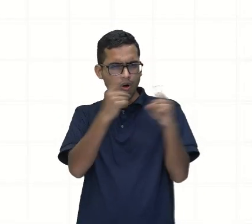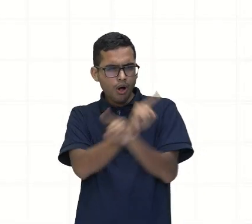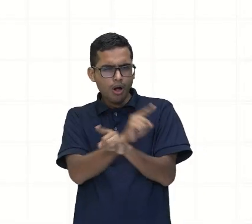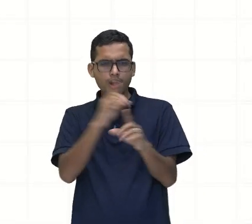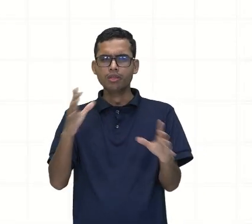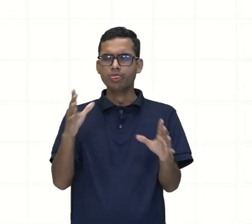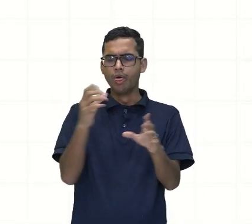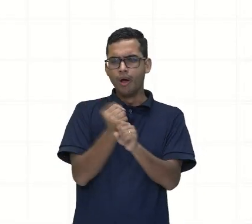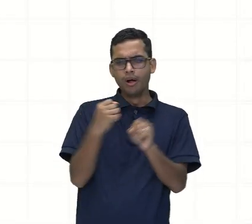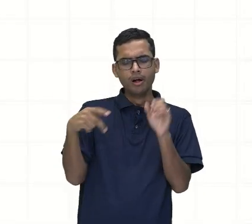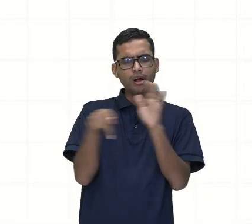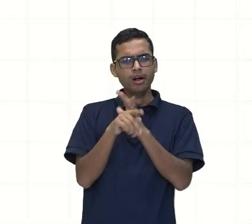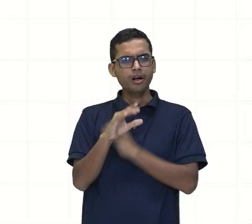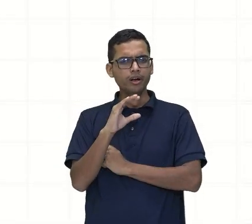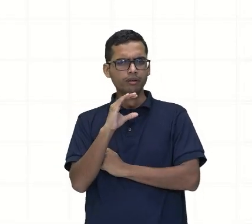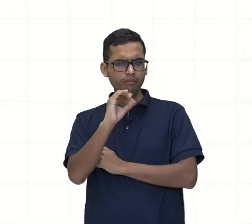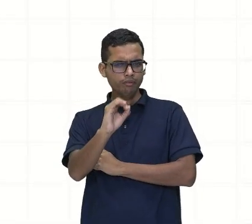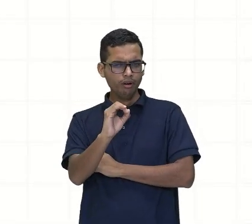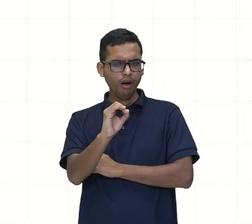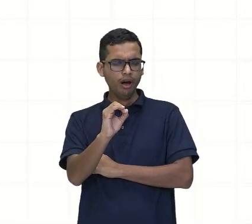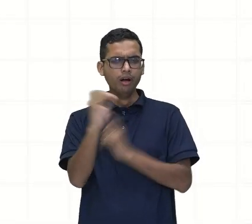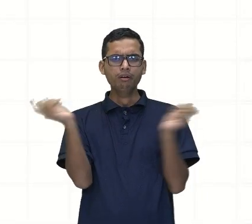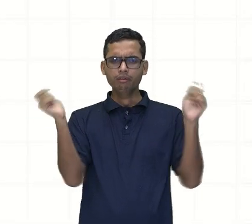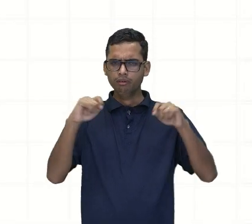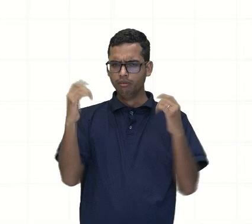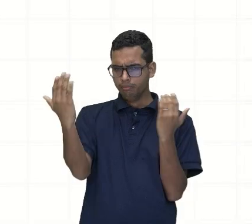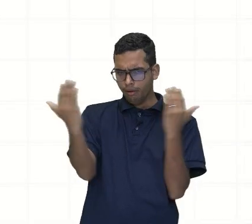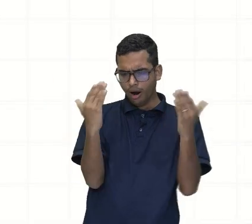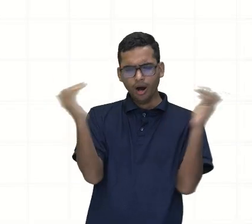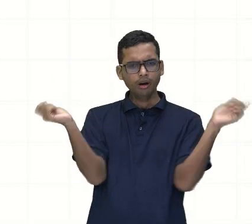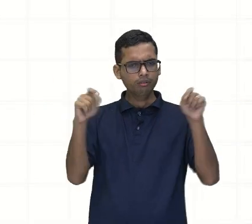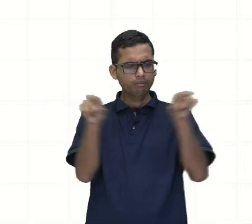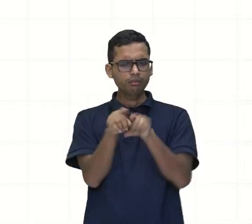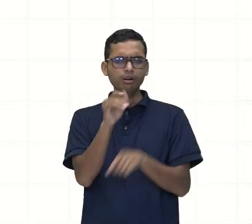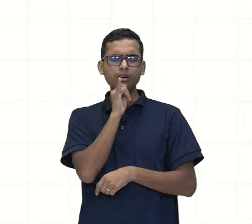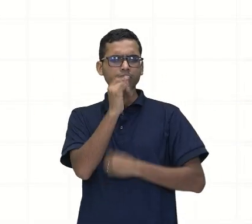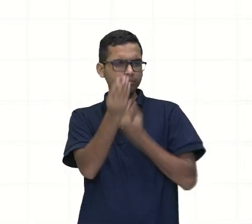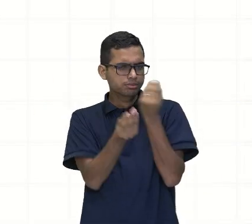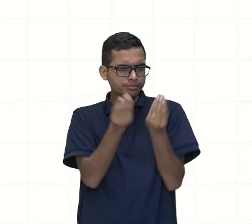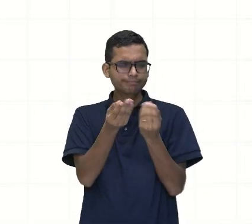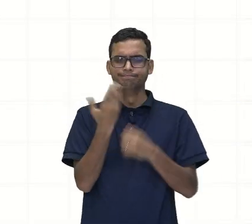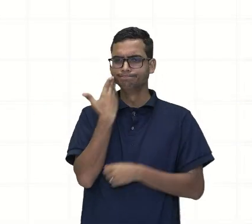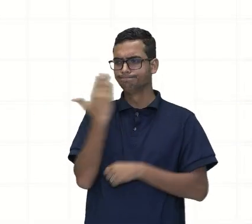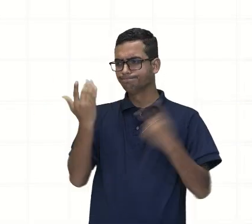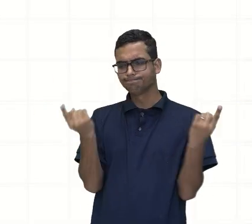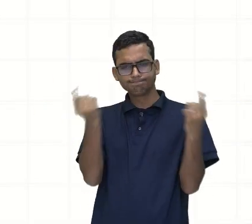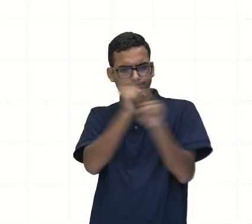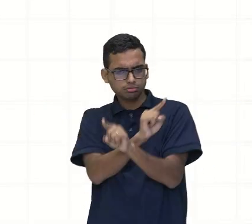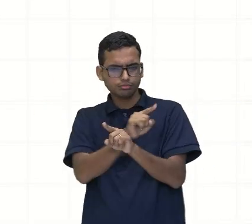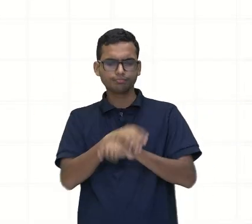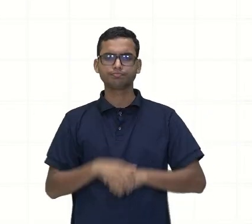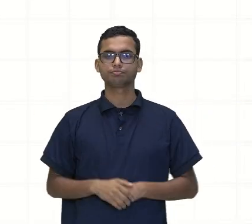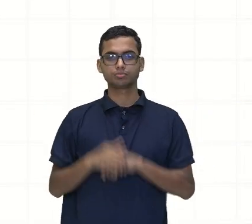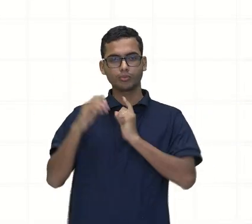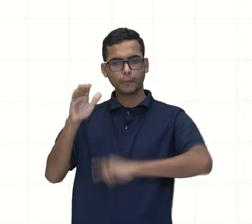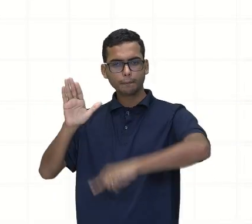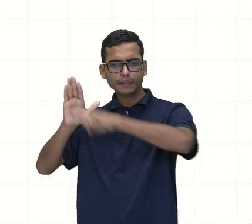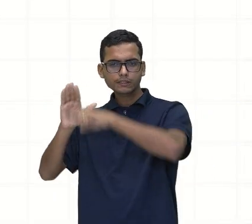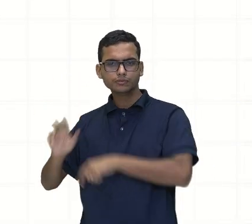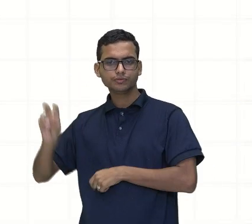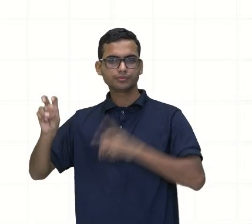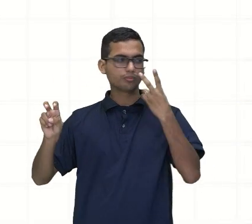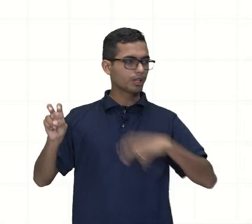em zero. Então, a gente pode fazer essa analogia também. O oposto do menos 5